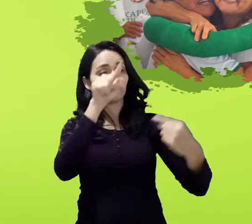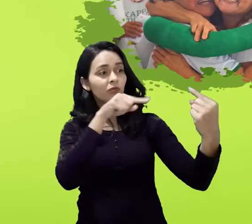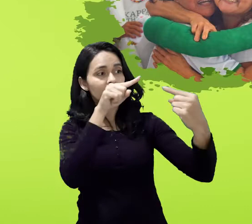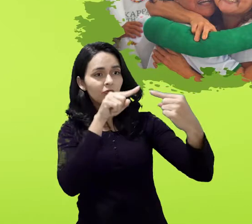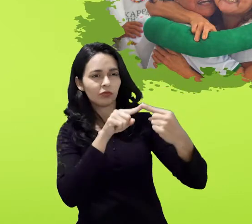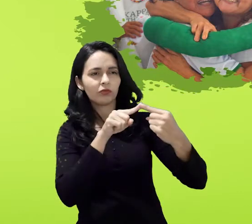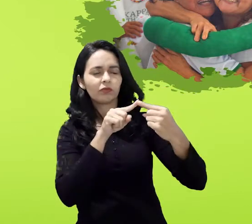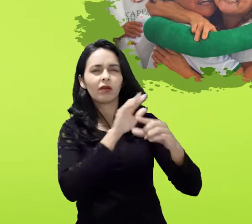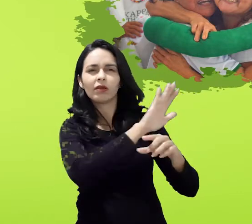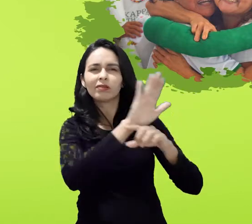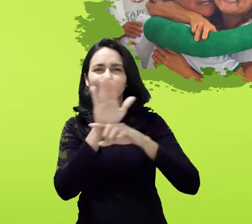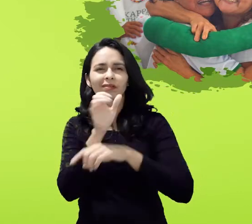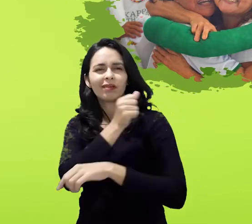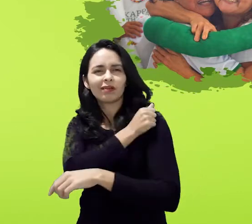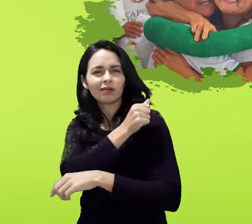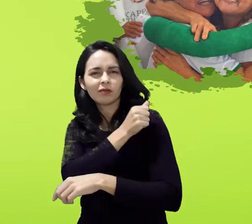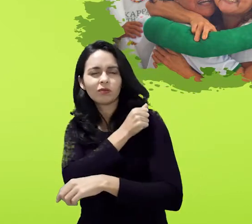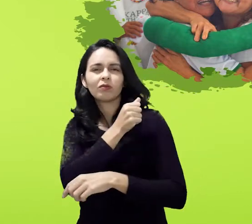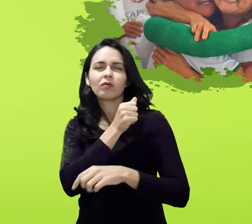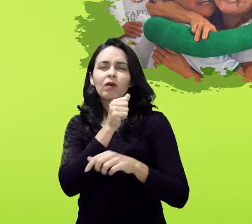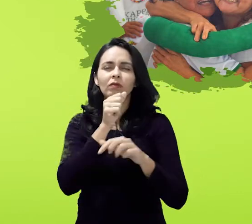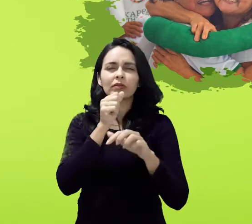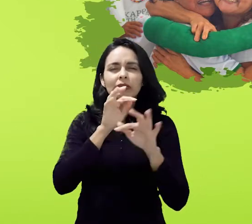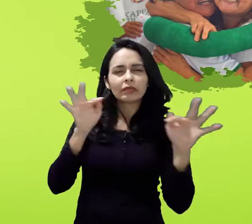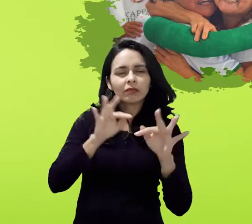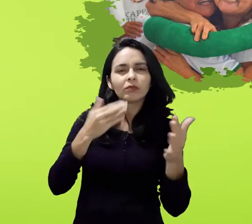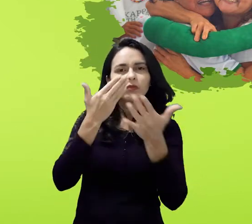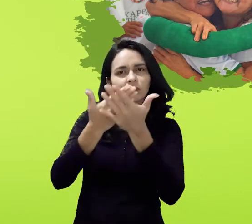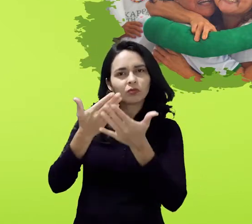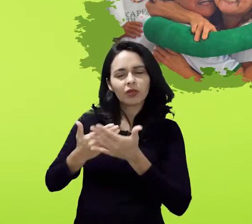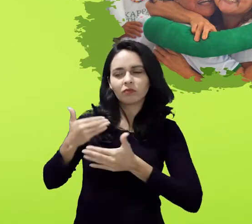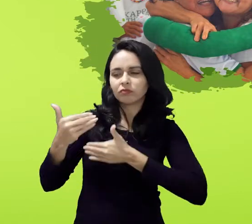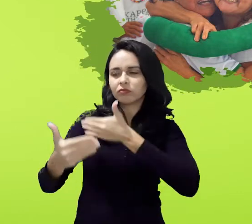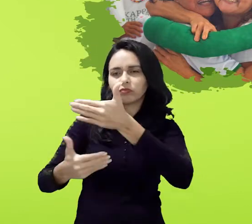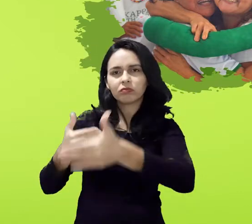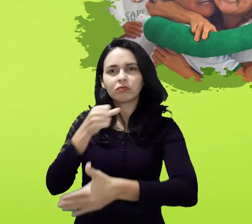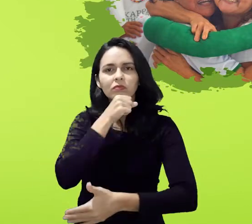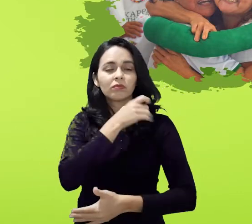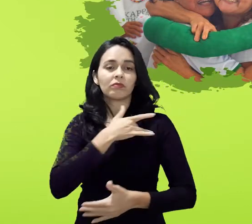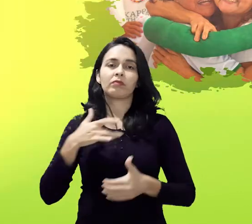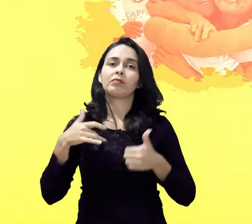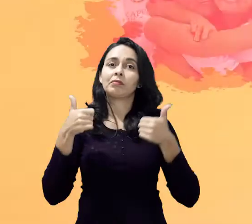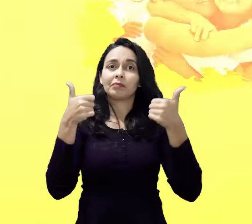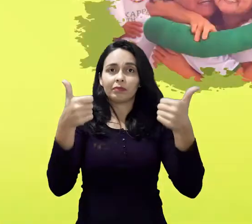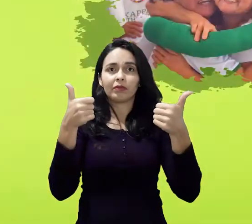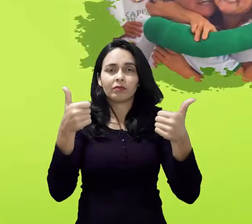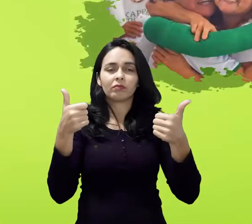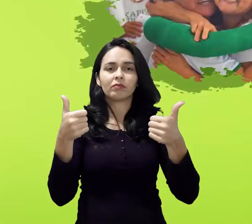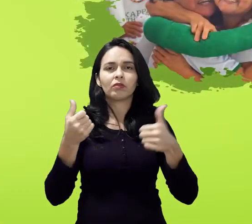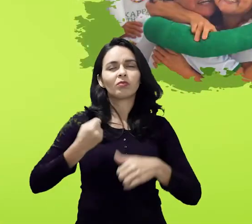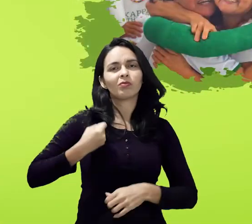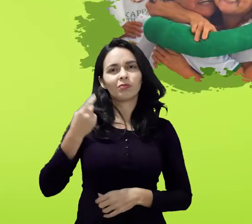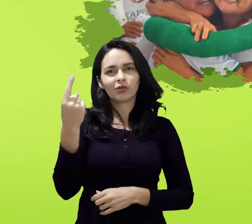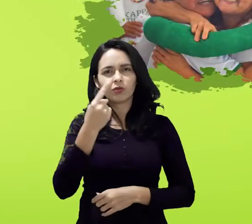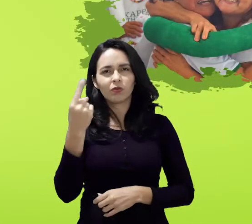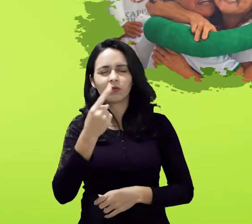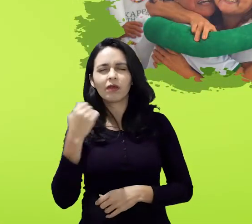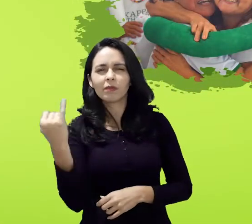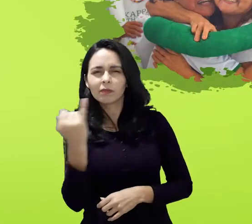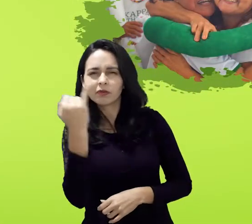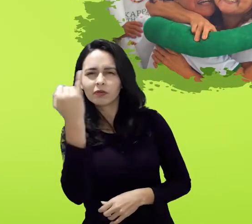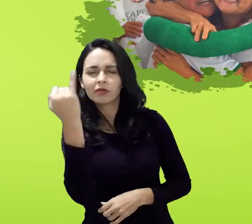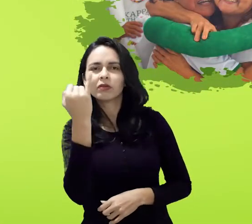objetivo apresentar aos participantes as bases da nutrição para o envelhecimento saudável a parte um